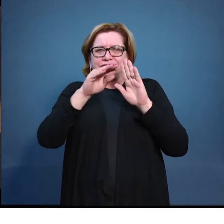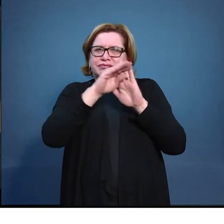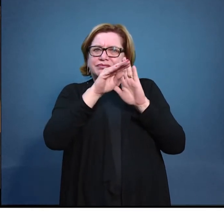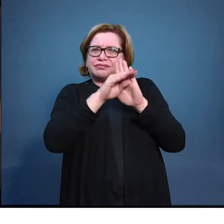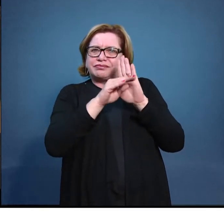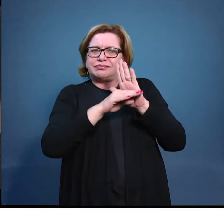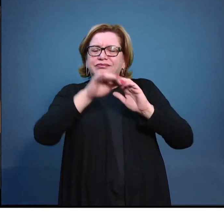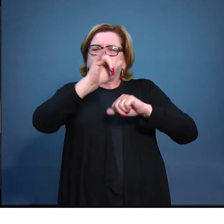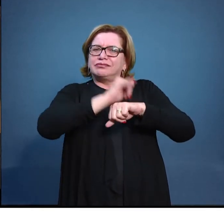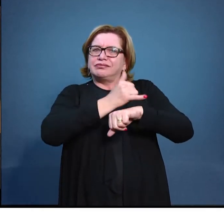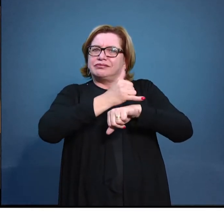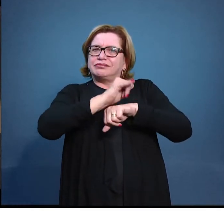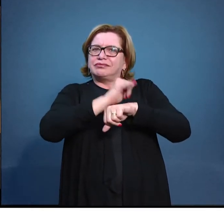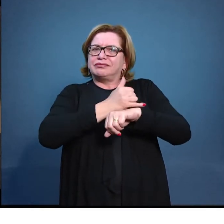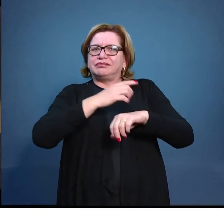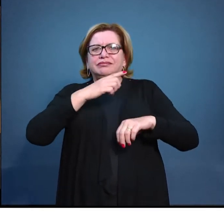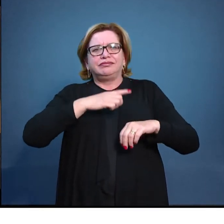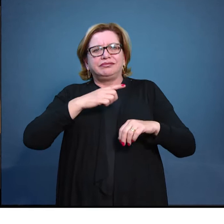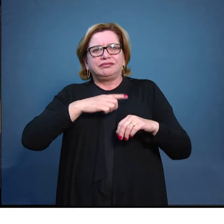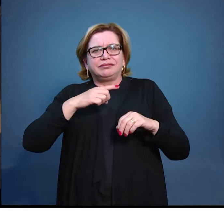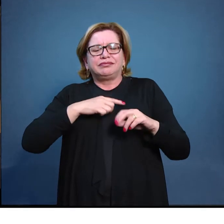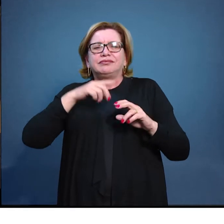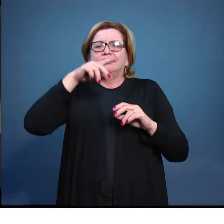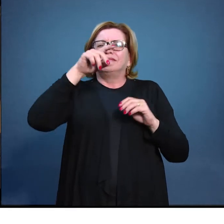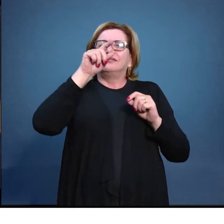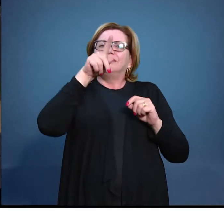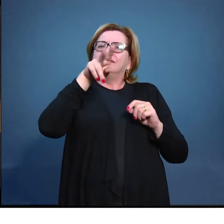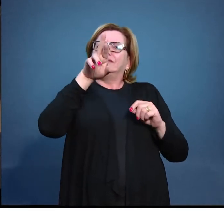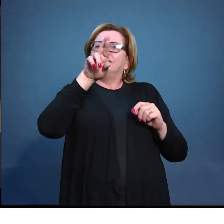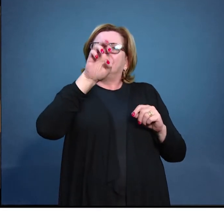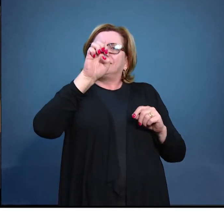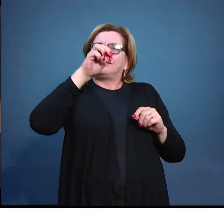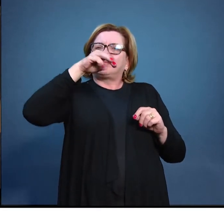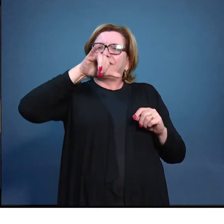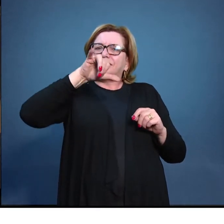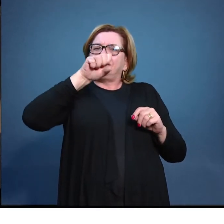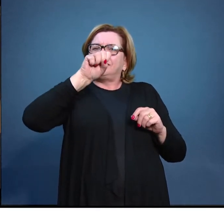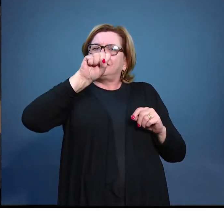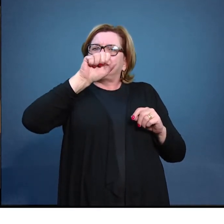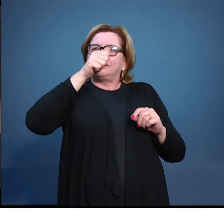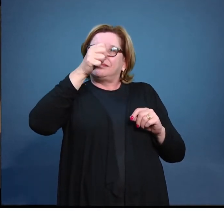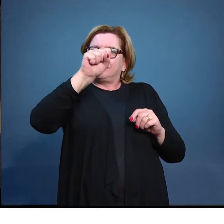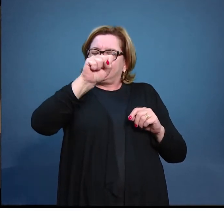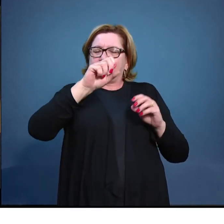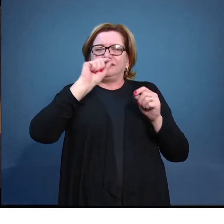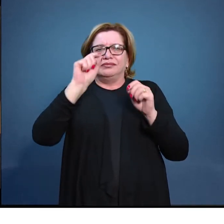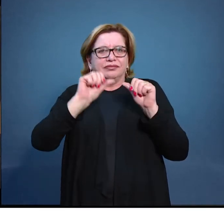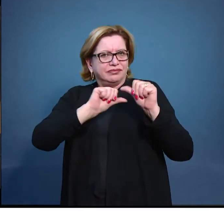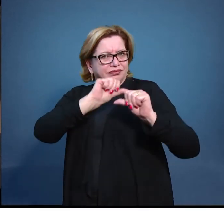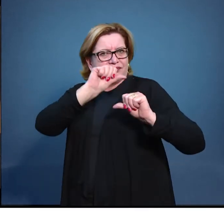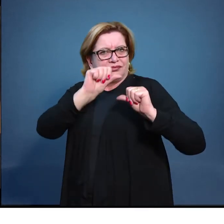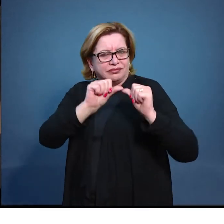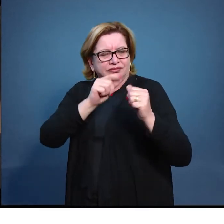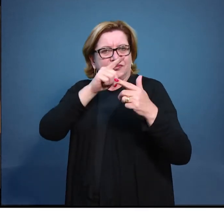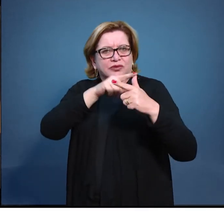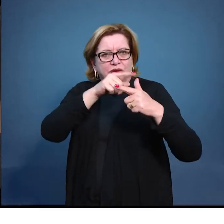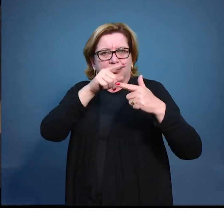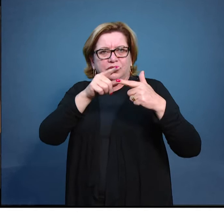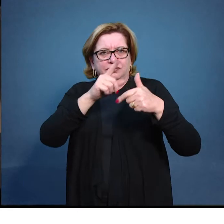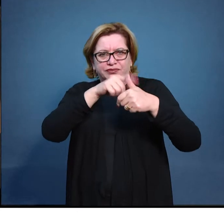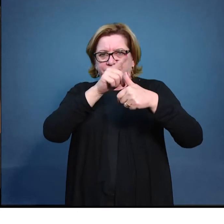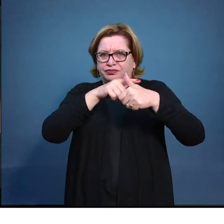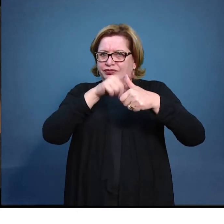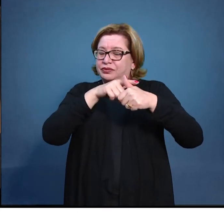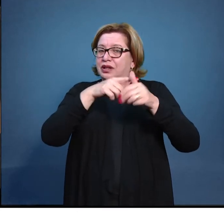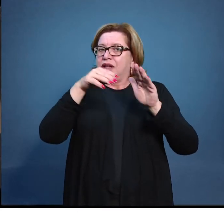planejamento estratégico, ele tinha algumas premissas que transformava isso em diversas fases na sua condução. Tinha a